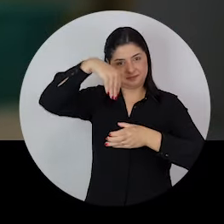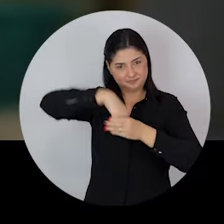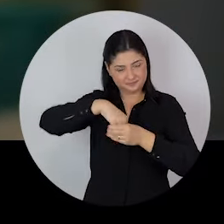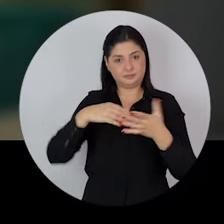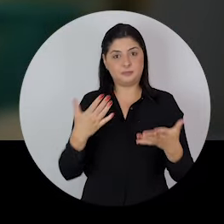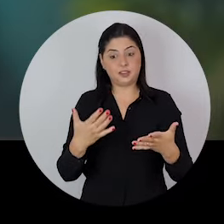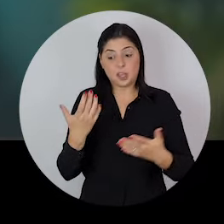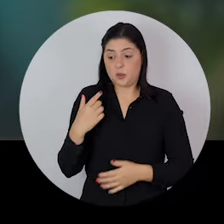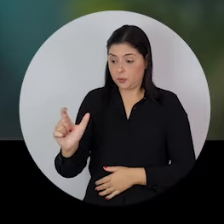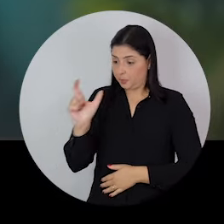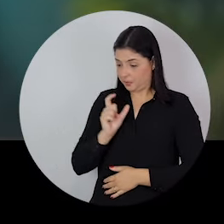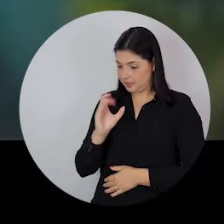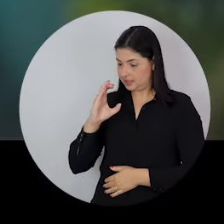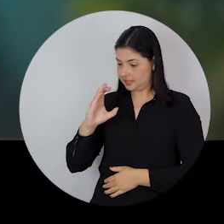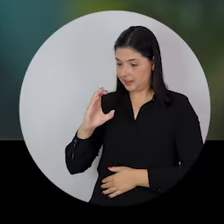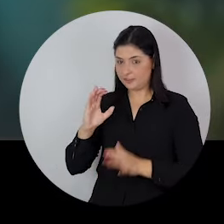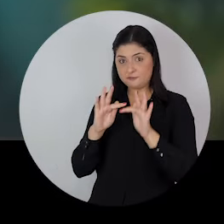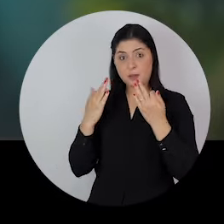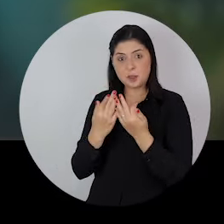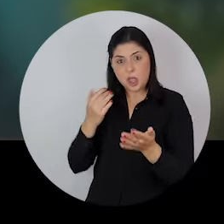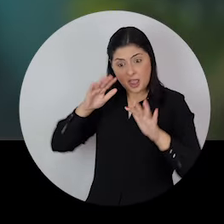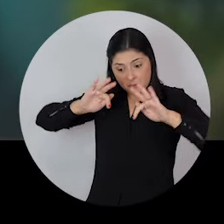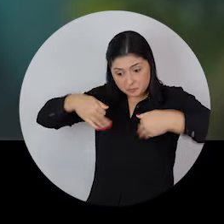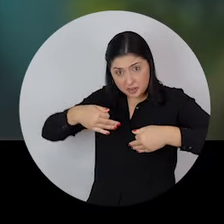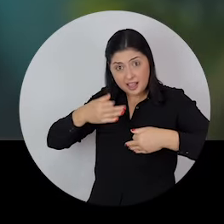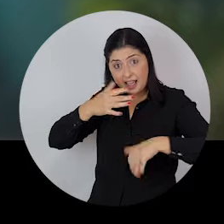e hoje eu já tenho né